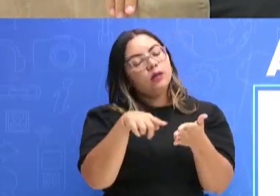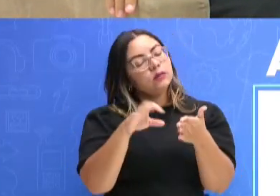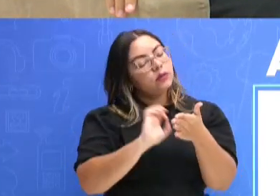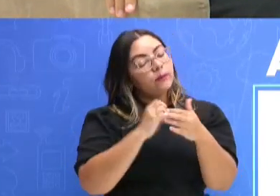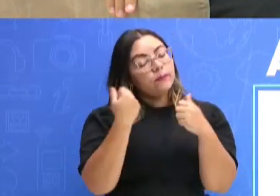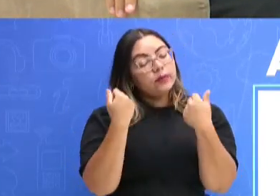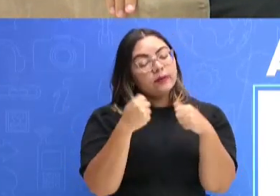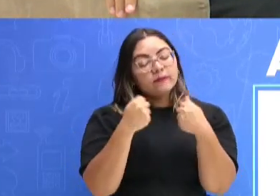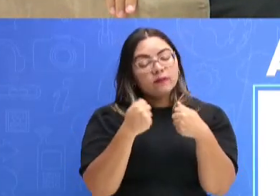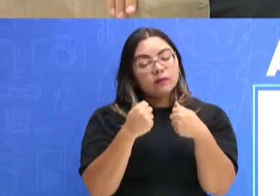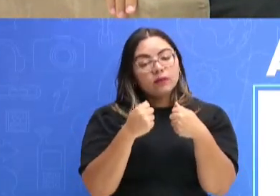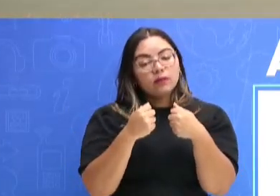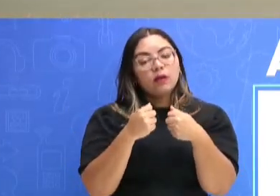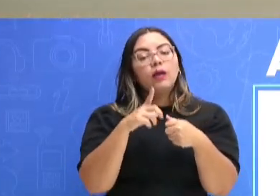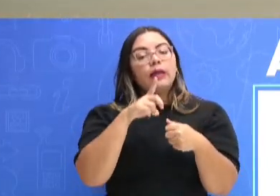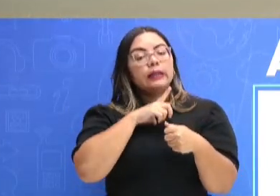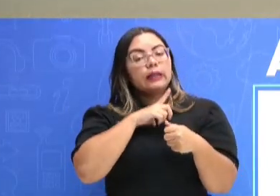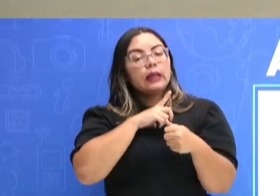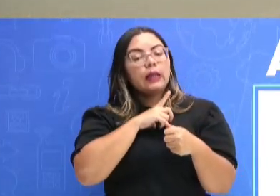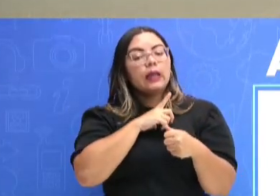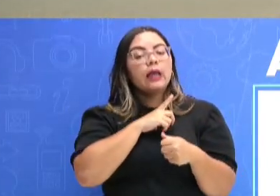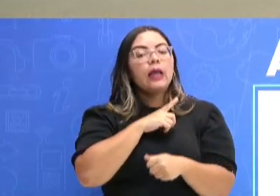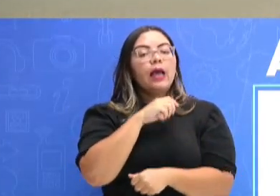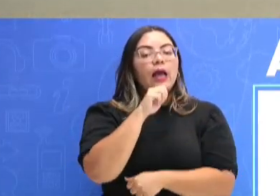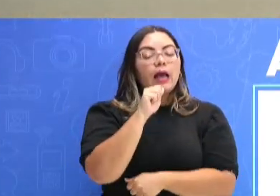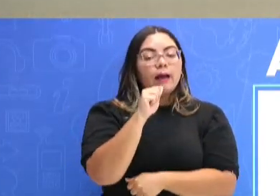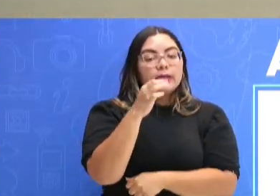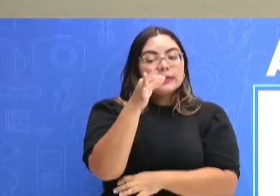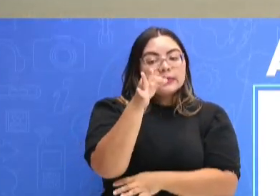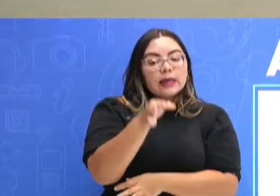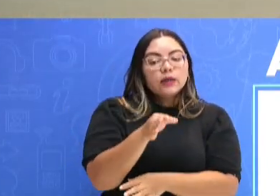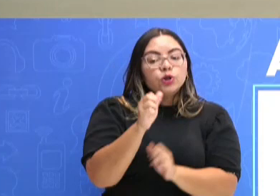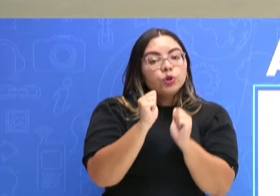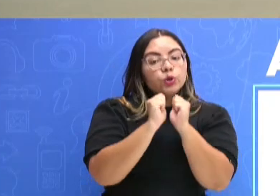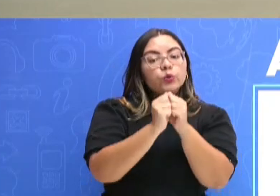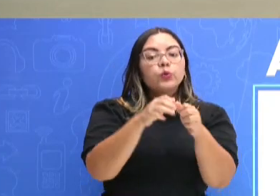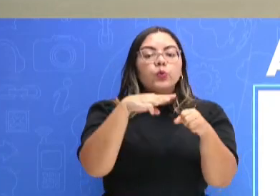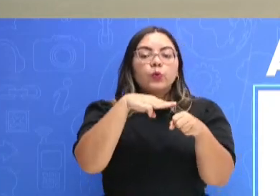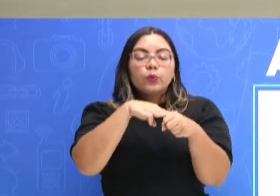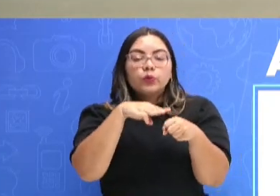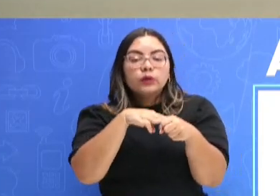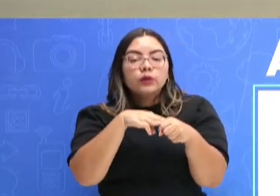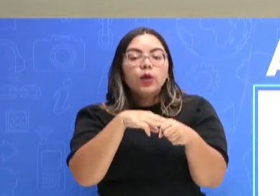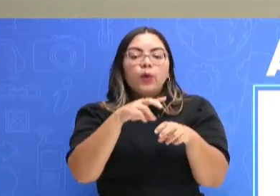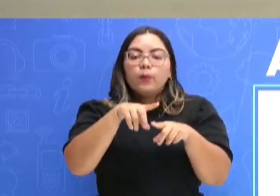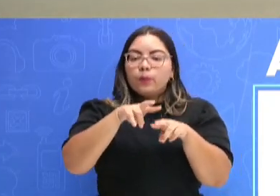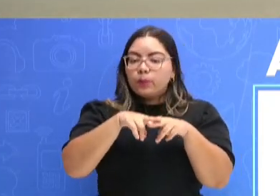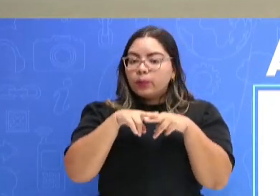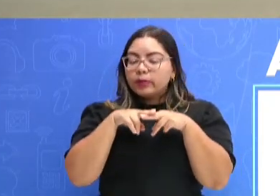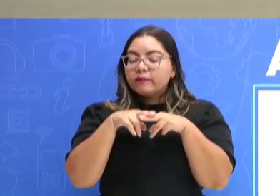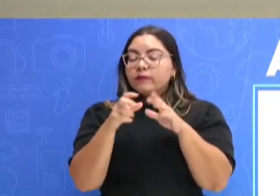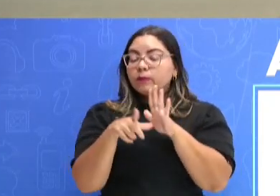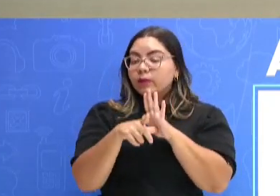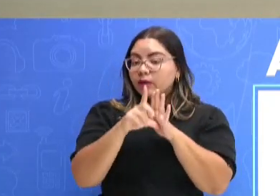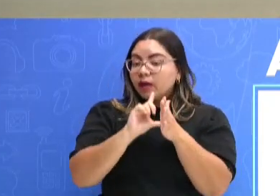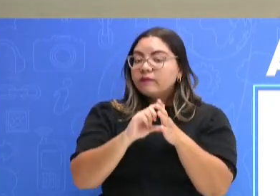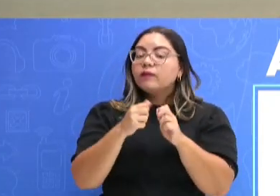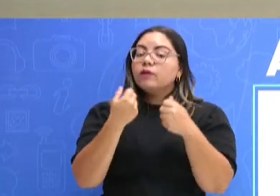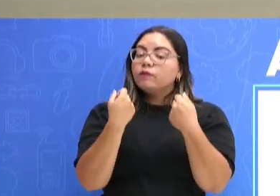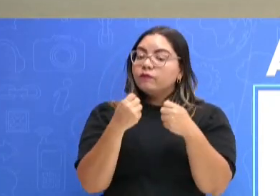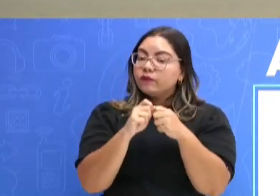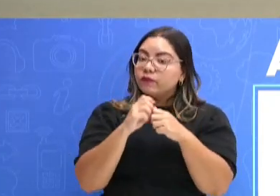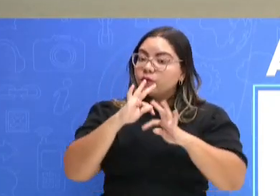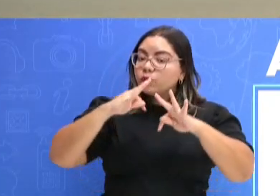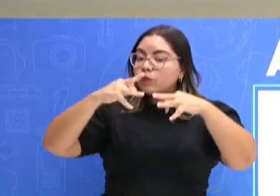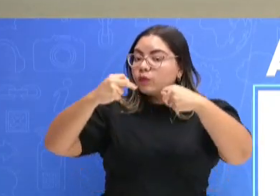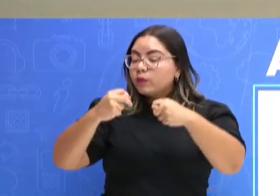estar totalmente adimplentes com o município. Sim. E é por isso que o Refis veio antes. Vai ajudar também. Porque o Refis vai deixar as lojas adimplentes